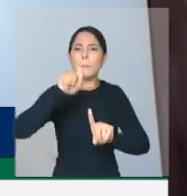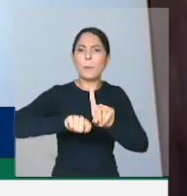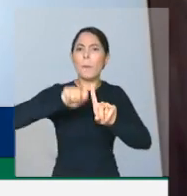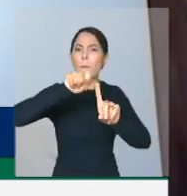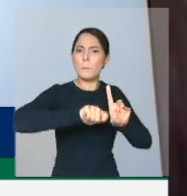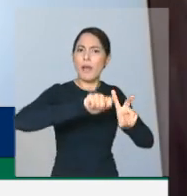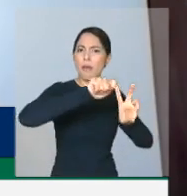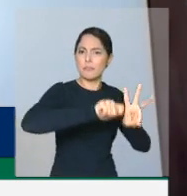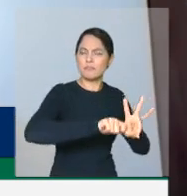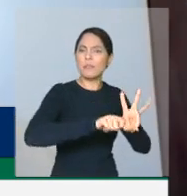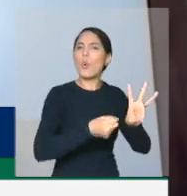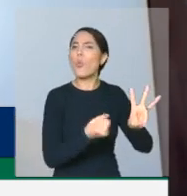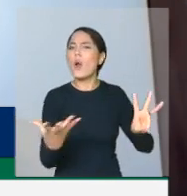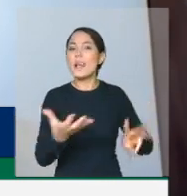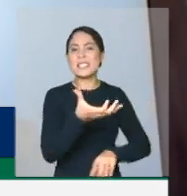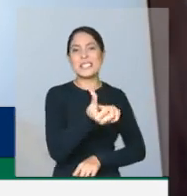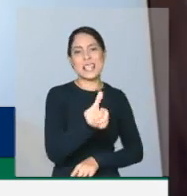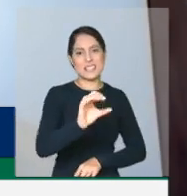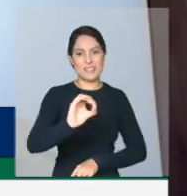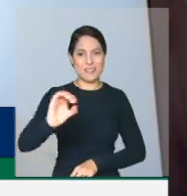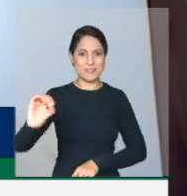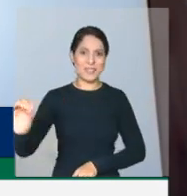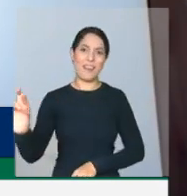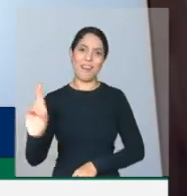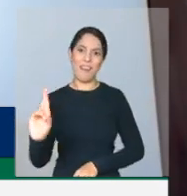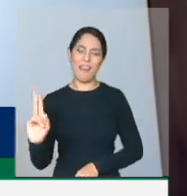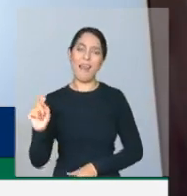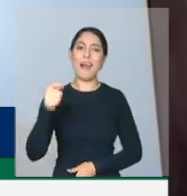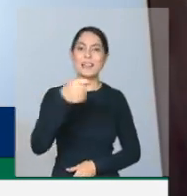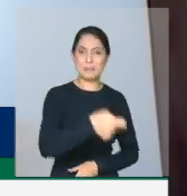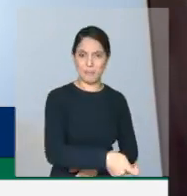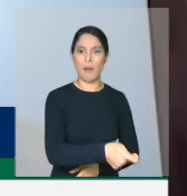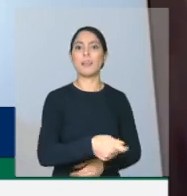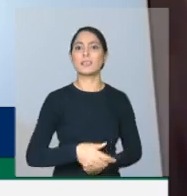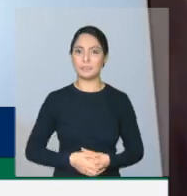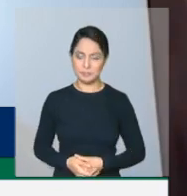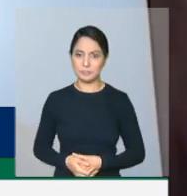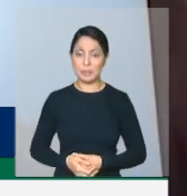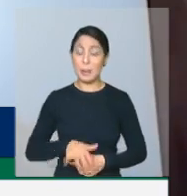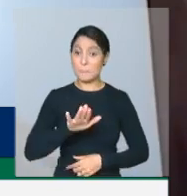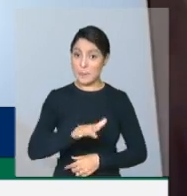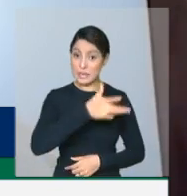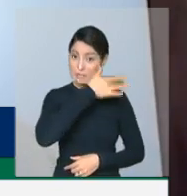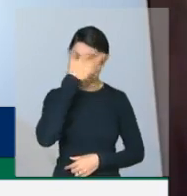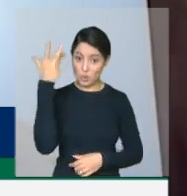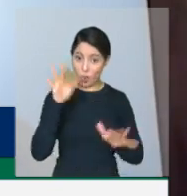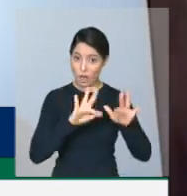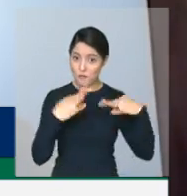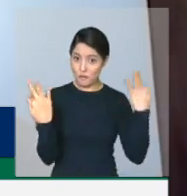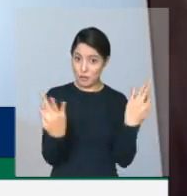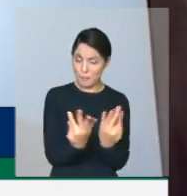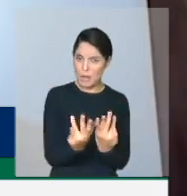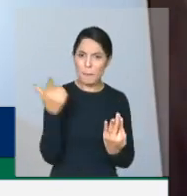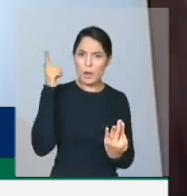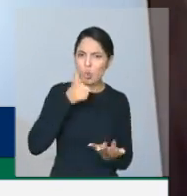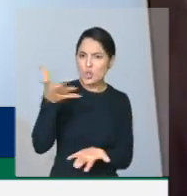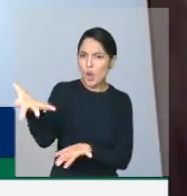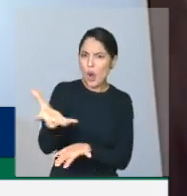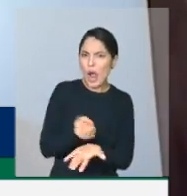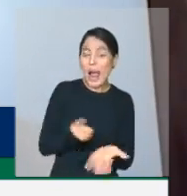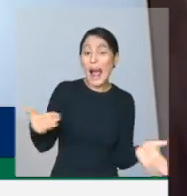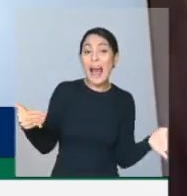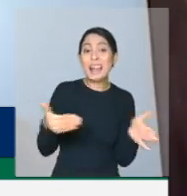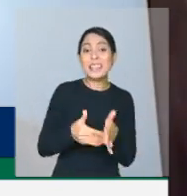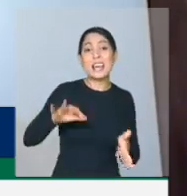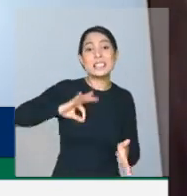pago para trabalhadores informais ou autônomos com renda familiar mensal per capita de até meio